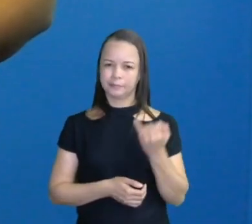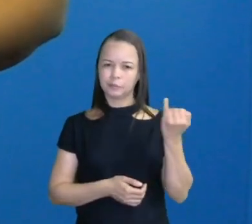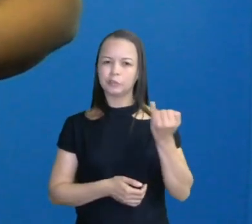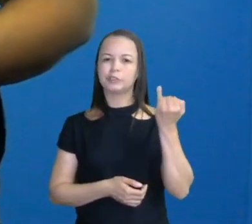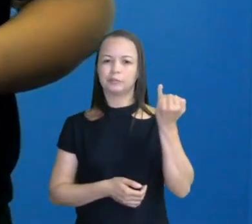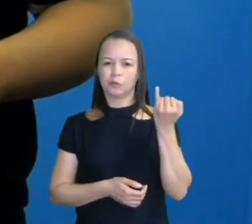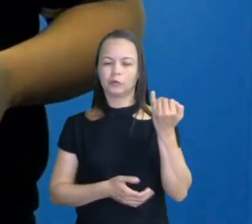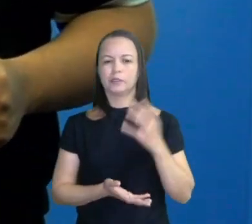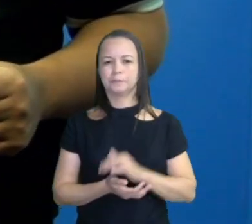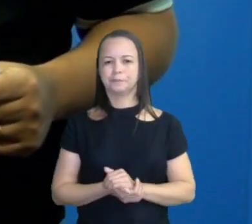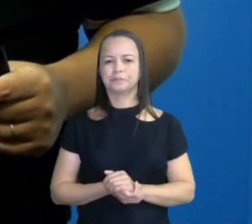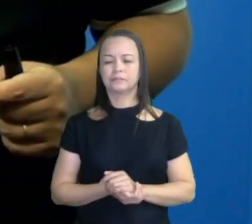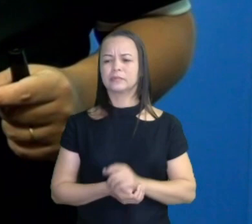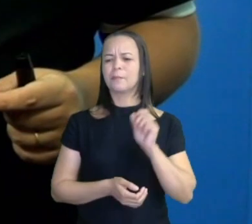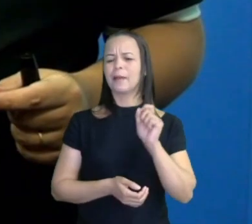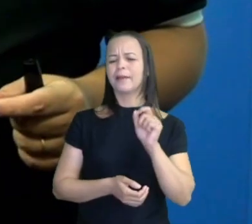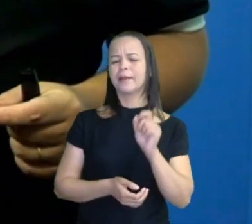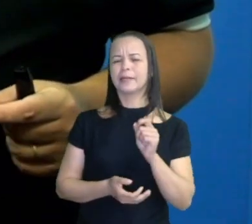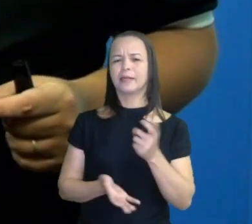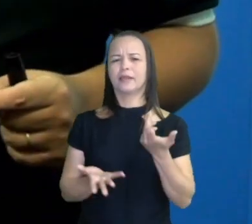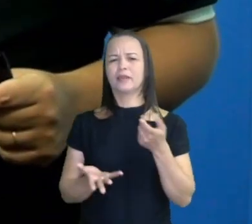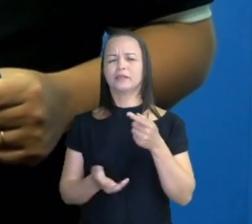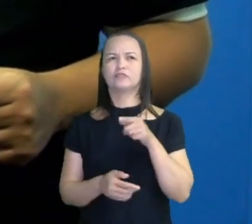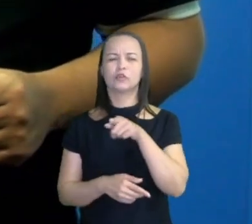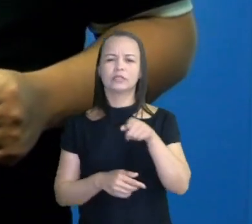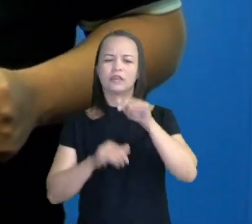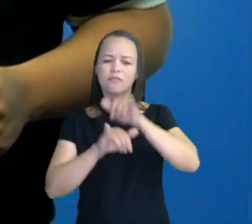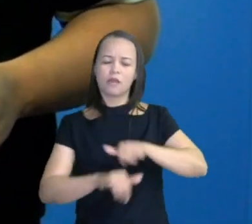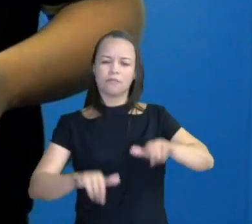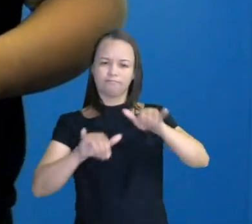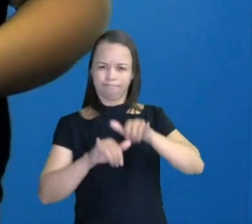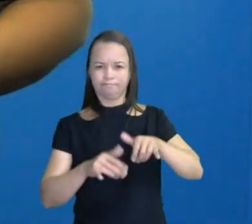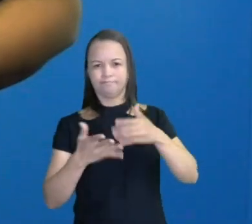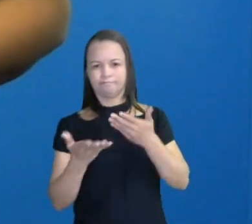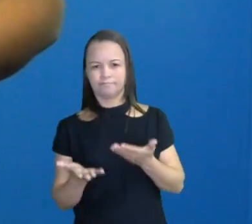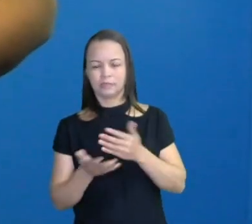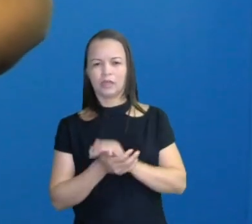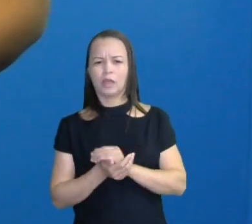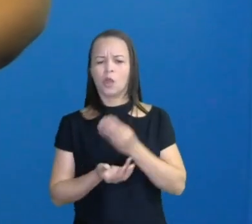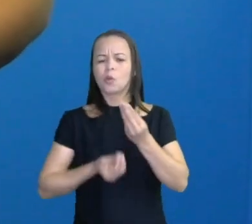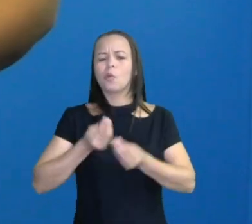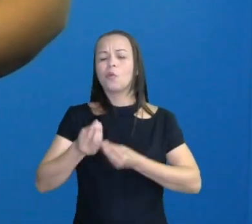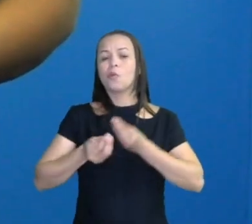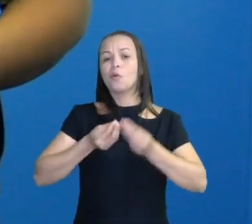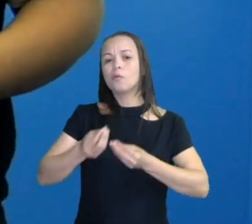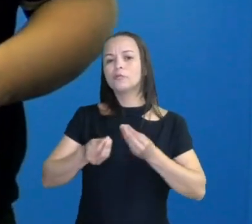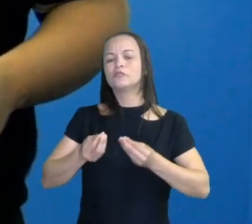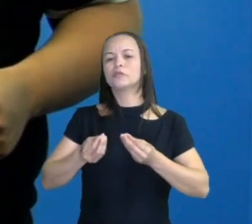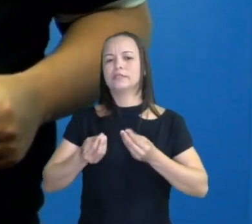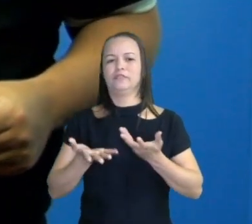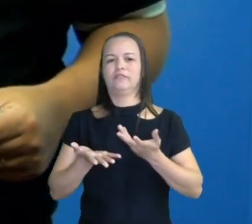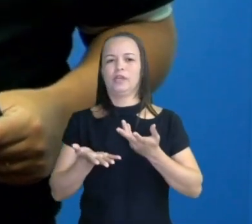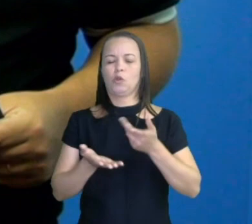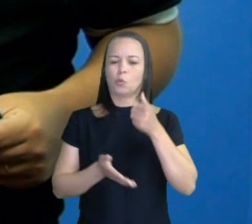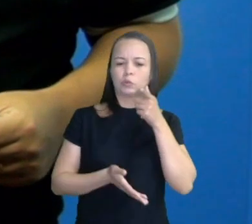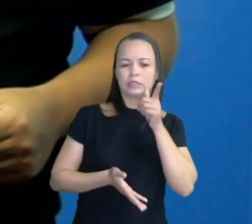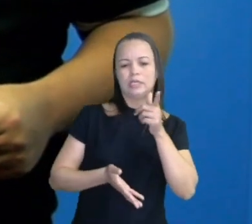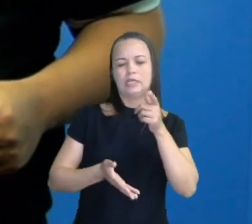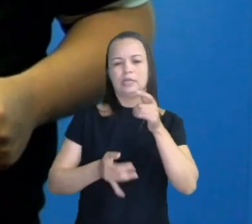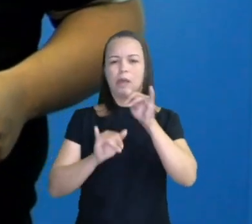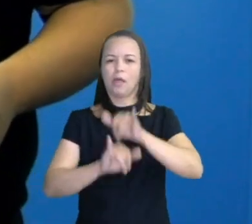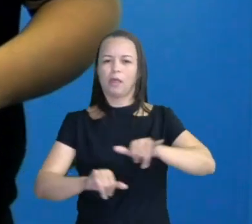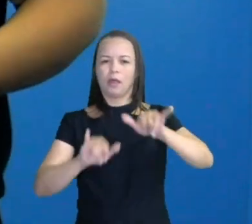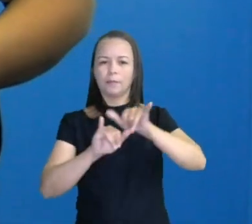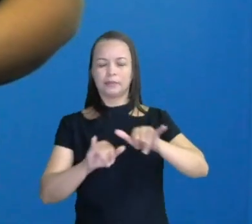importante, para quem você vai passar essa mensagem? De que forma você vai passar essa mensagem,